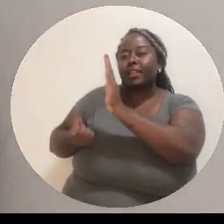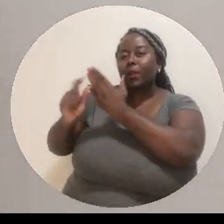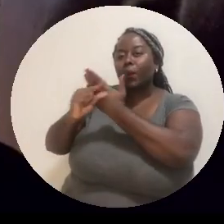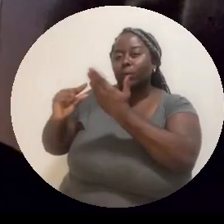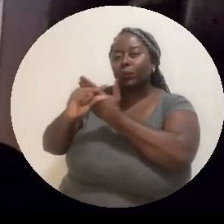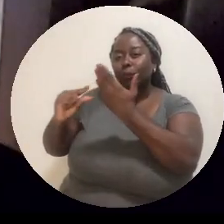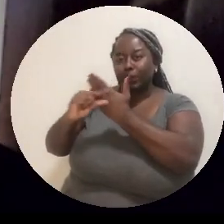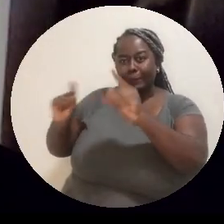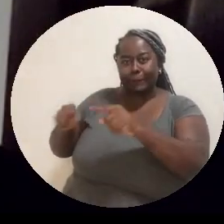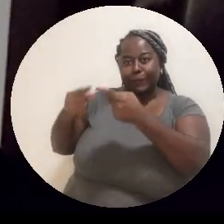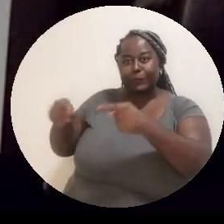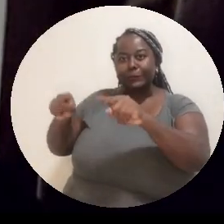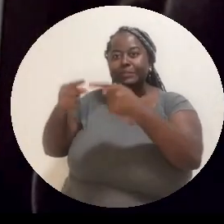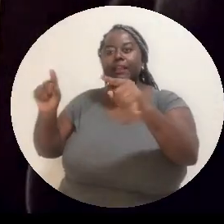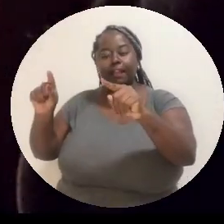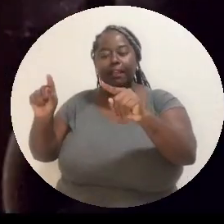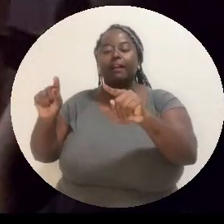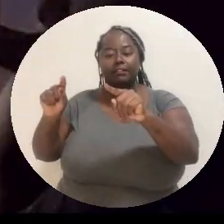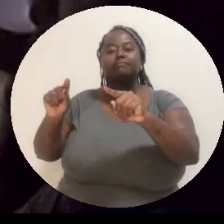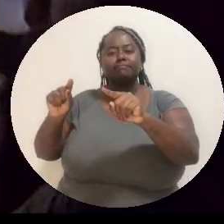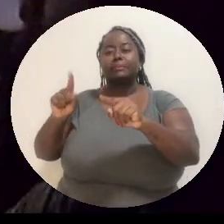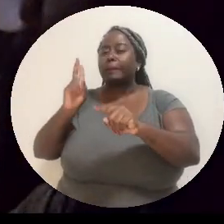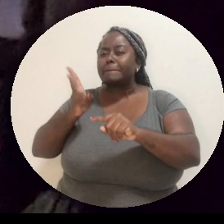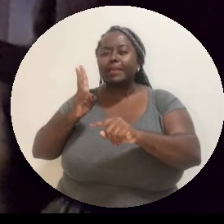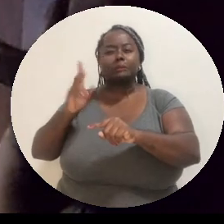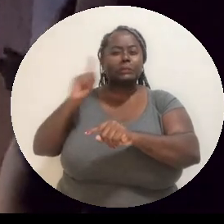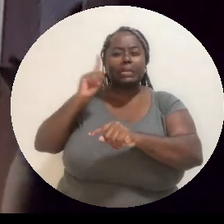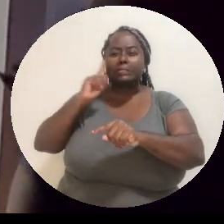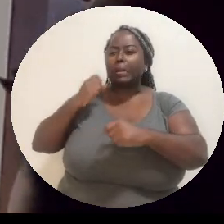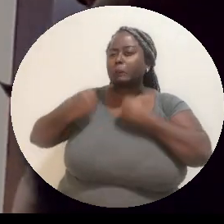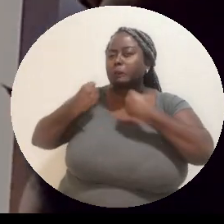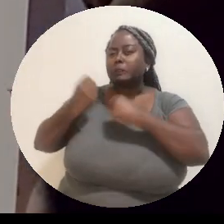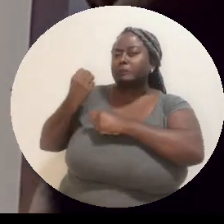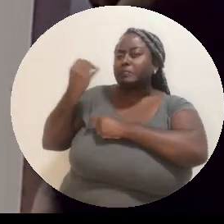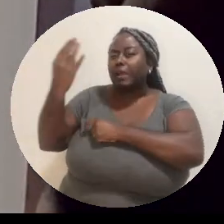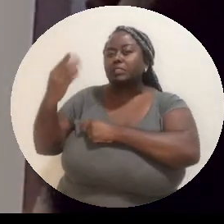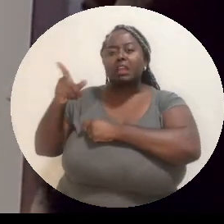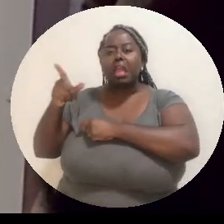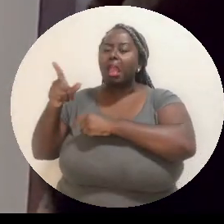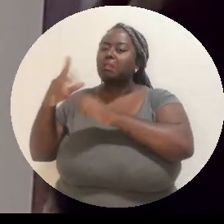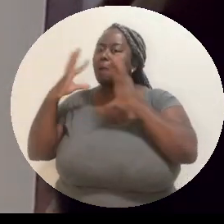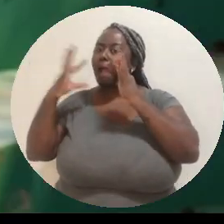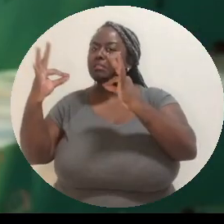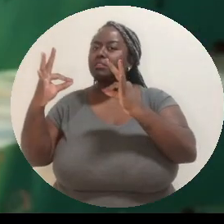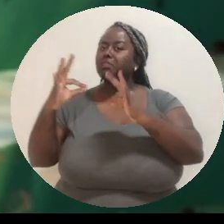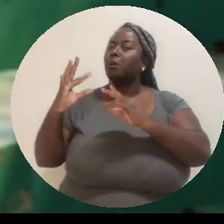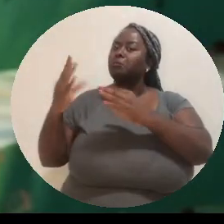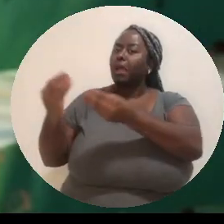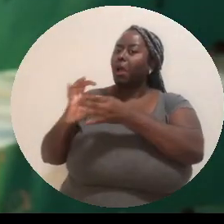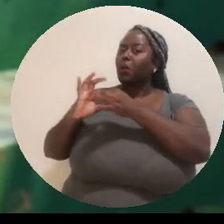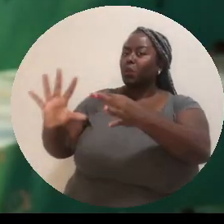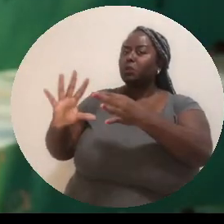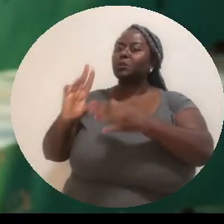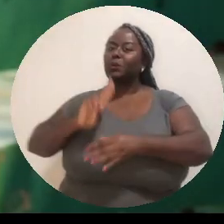e mesmo em viagem, mesmo na correria do dia a dia, ele se mostrou bem solícito e deu autorização, e a